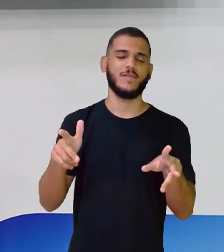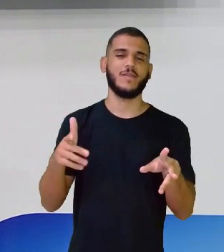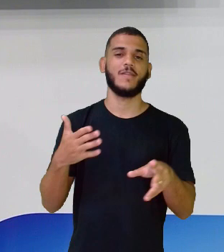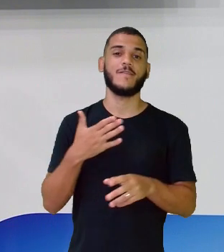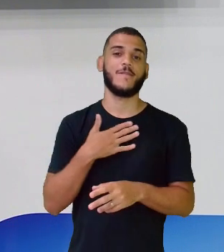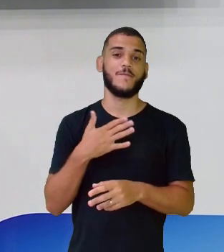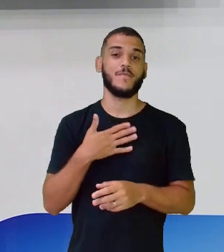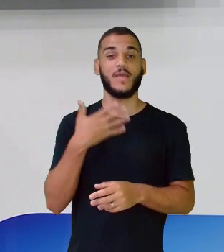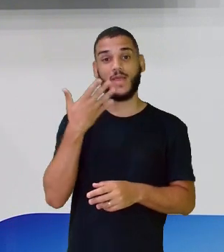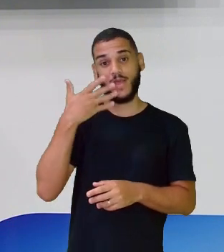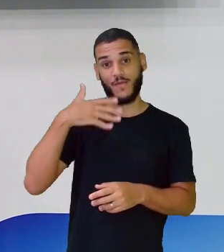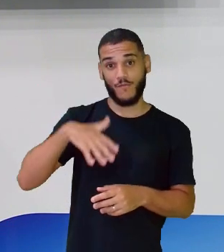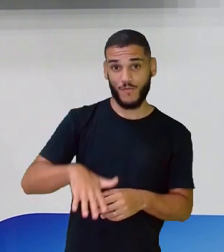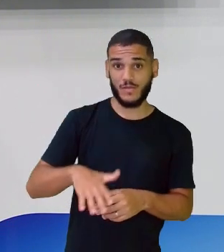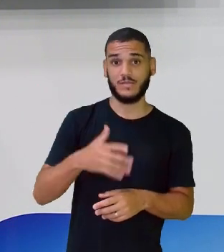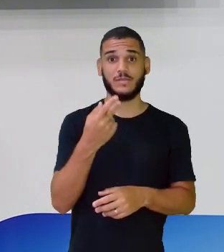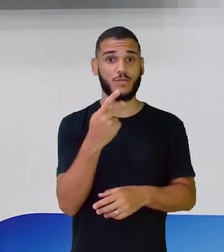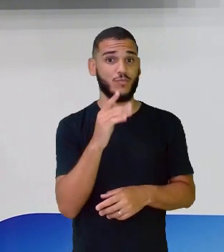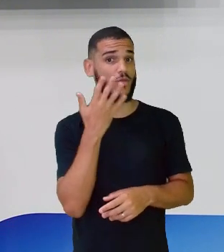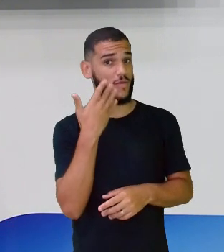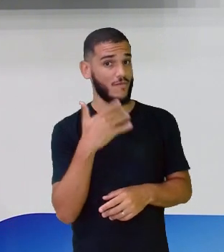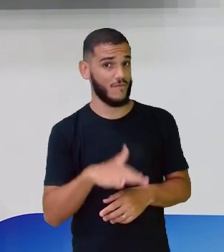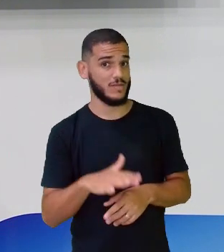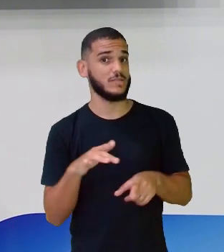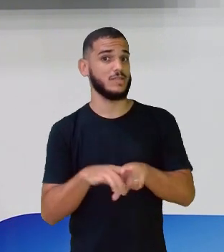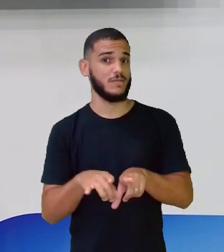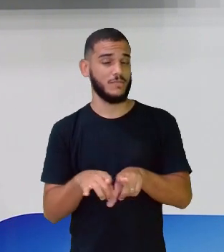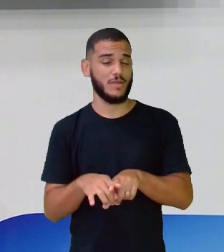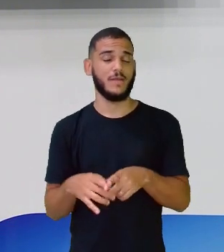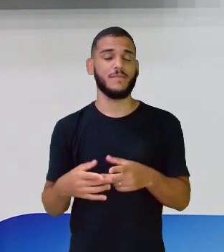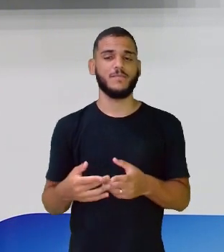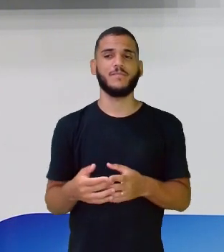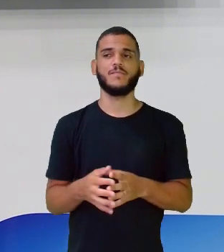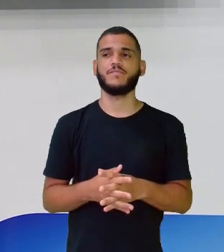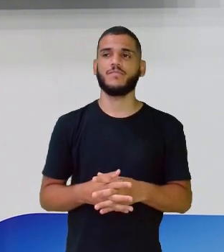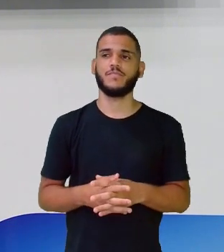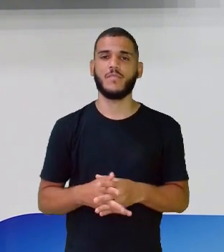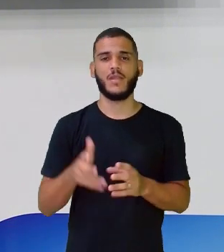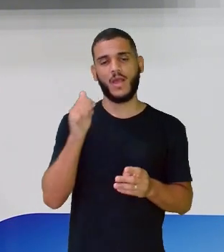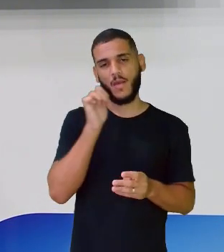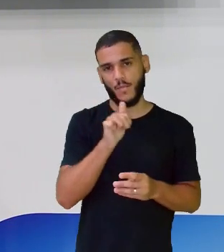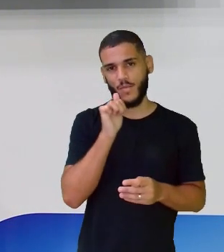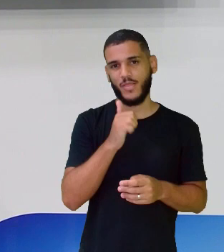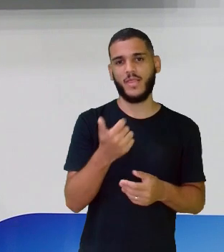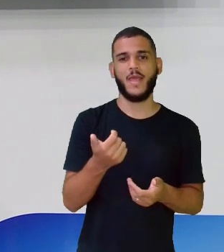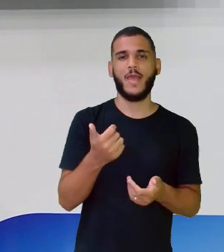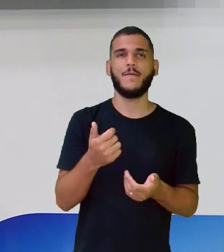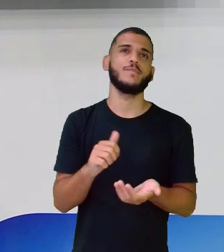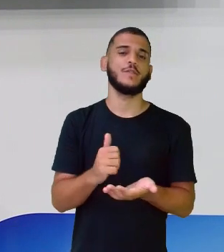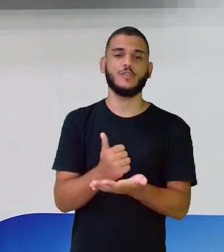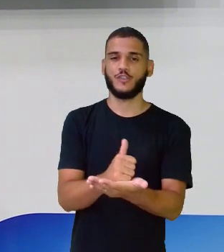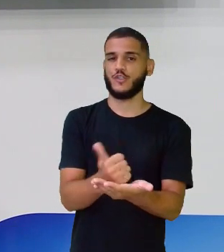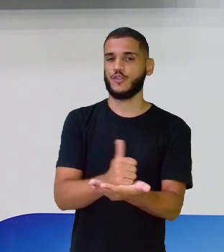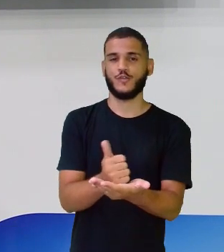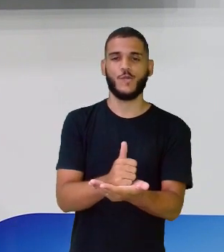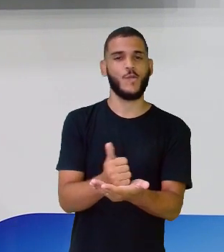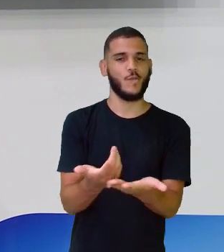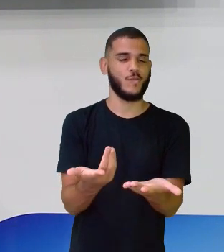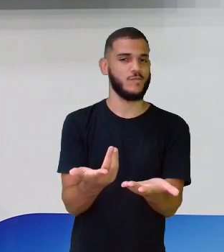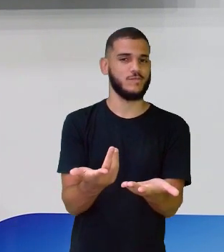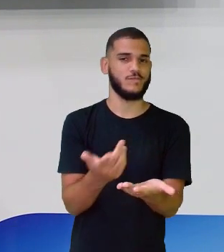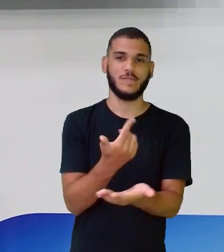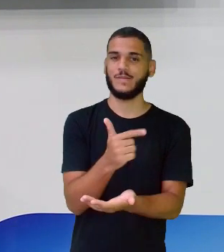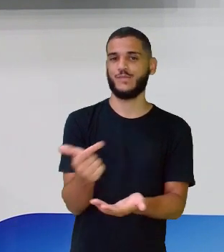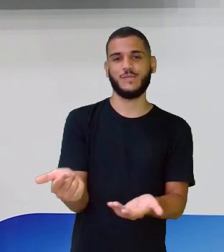minha infância, da sua infância. Tarsila do Amaral não brincou de videogame. Ela, em 1886,